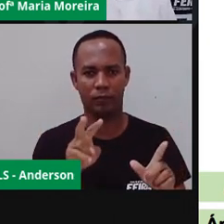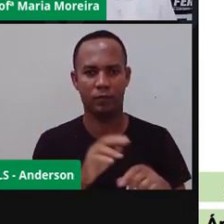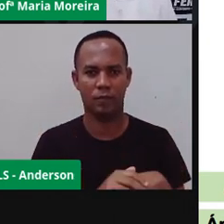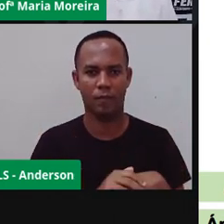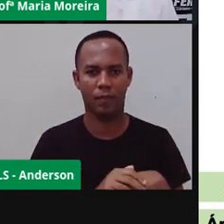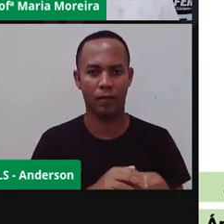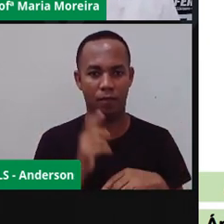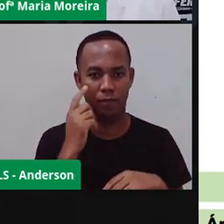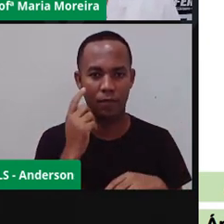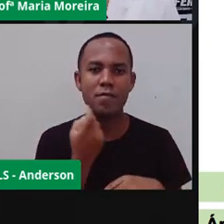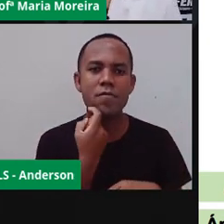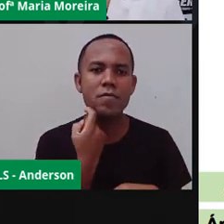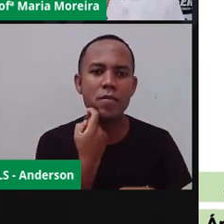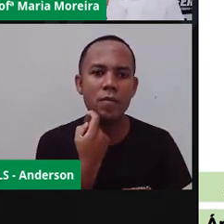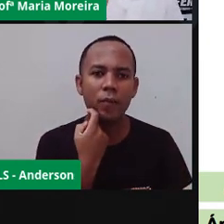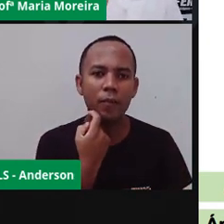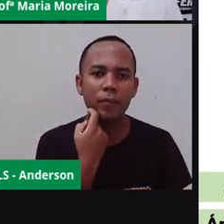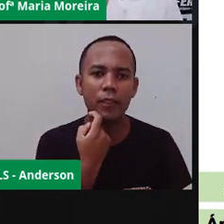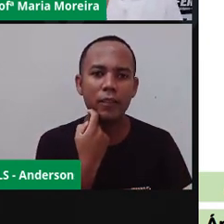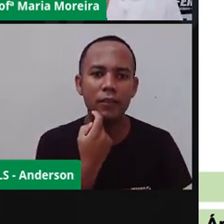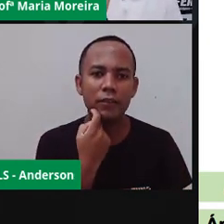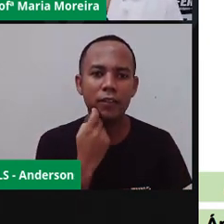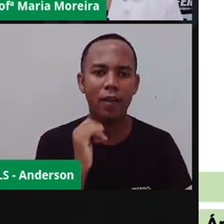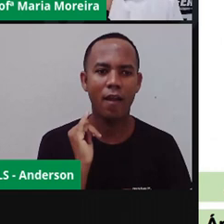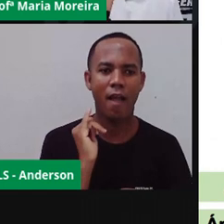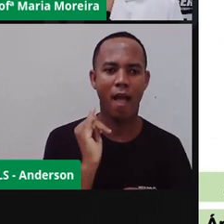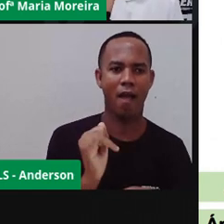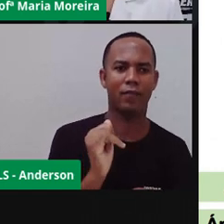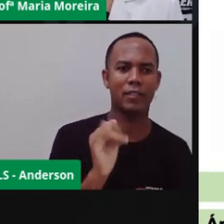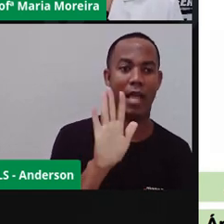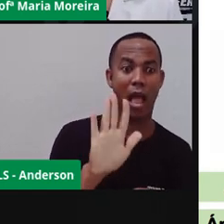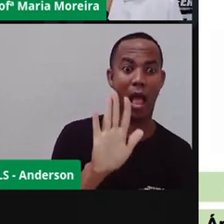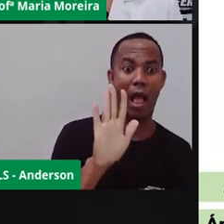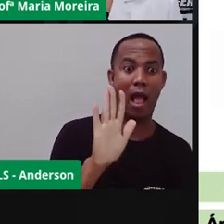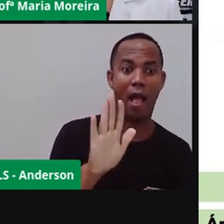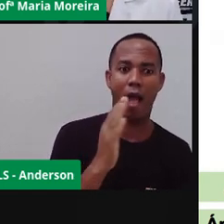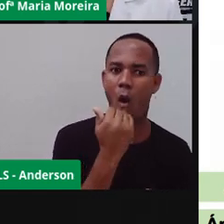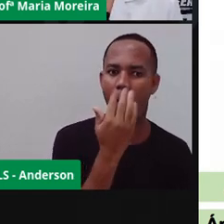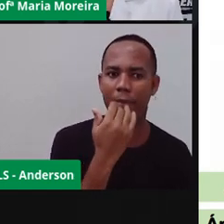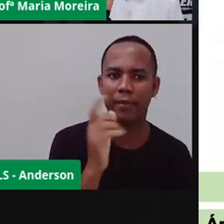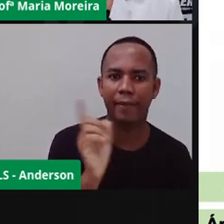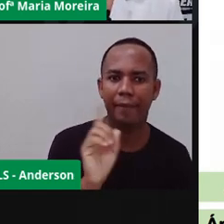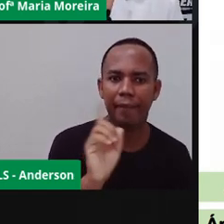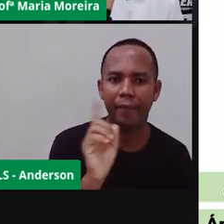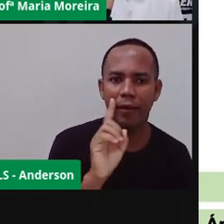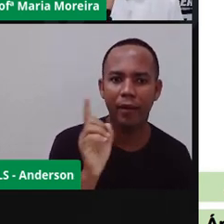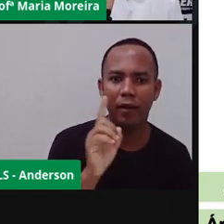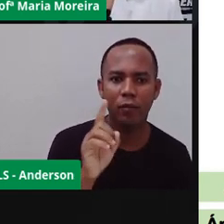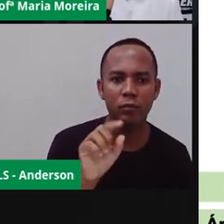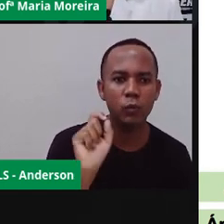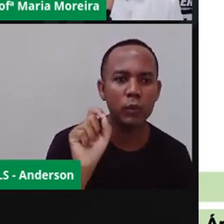é comida. Olha, um peixinho avisando para o outro que não é para ele comer aquilo, porque aquilo é o quê?